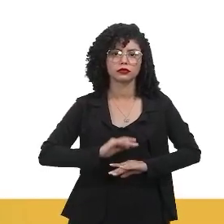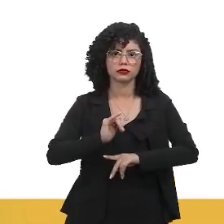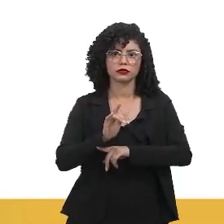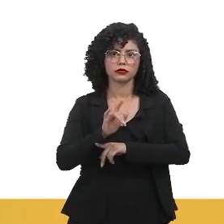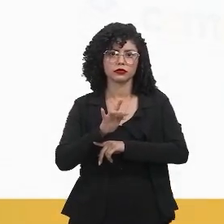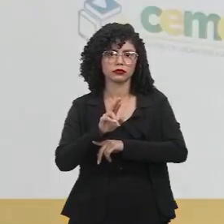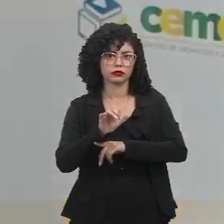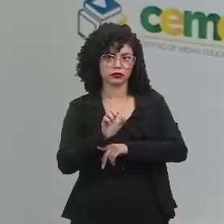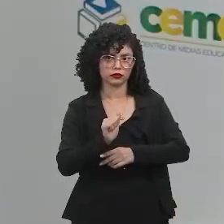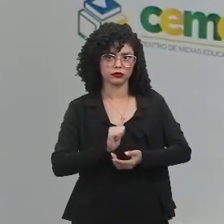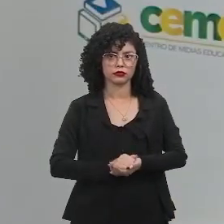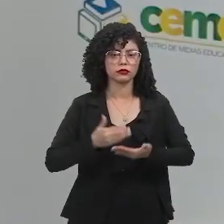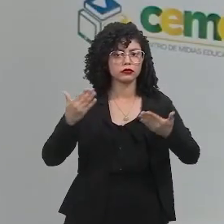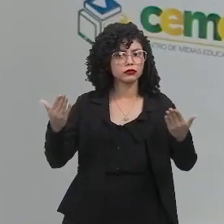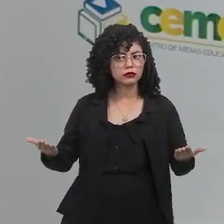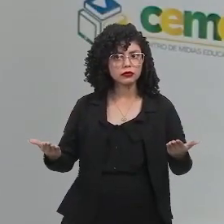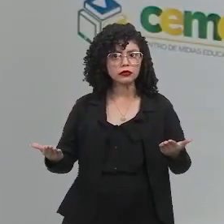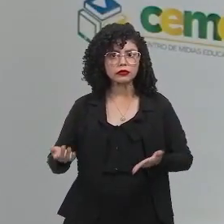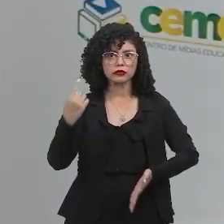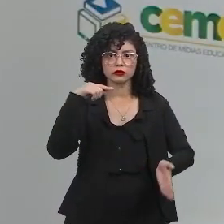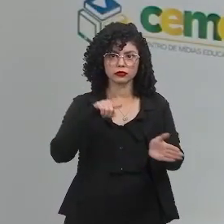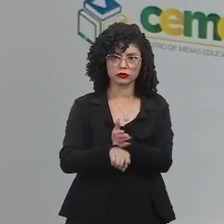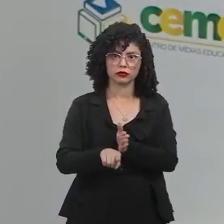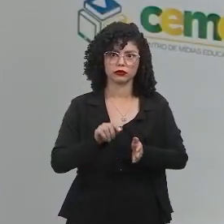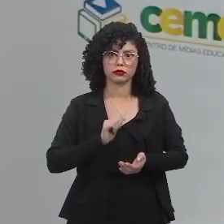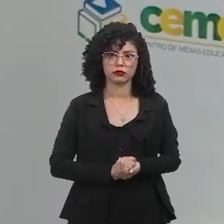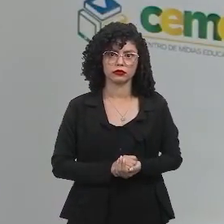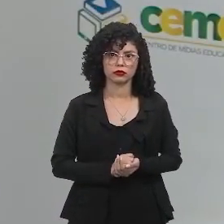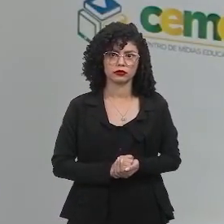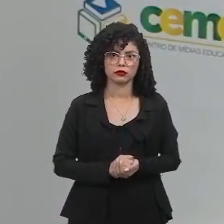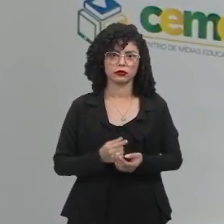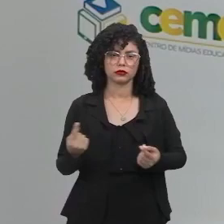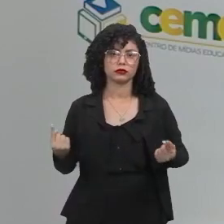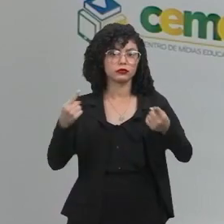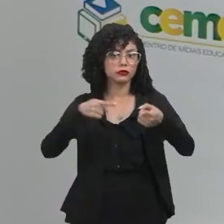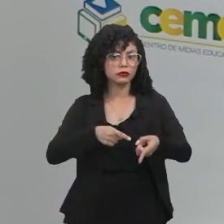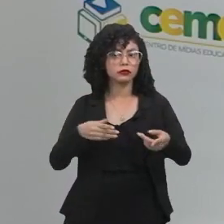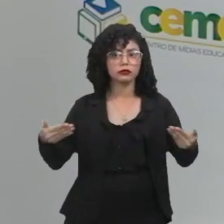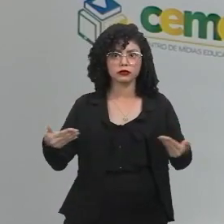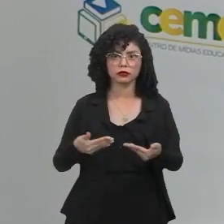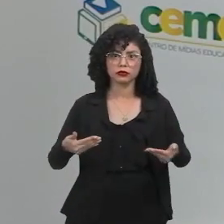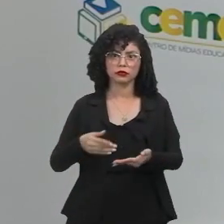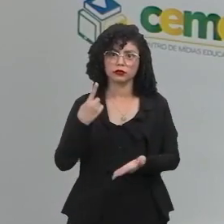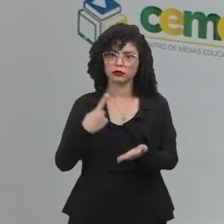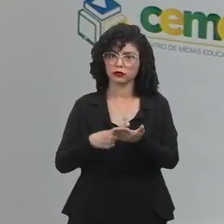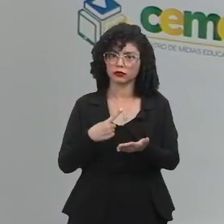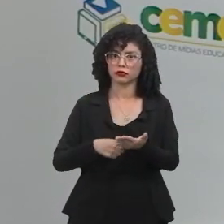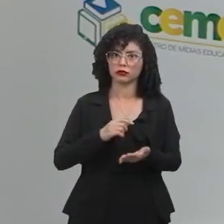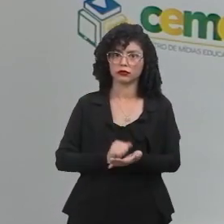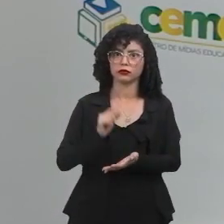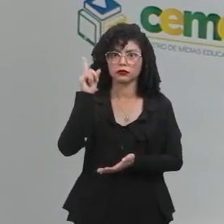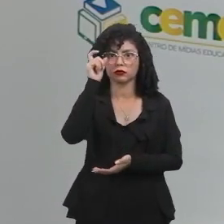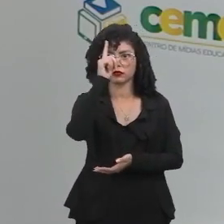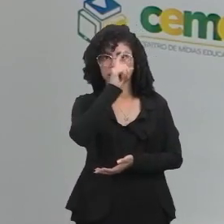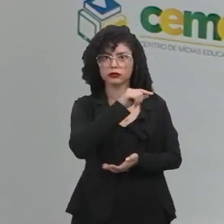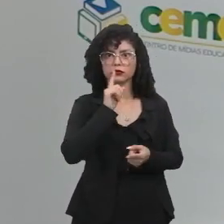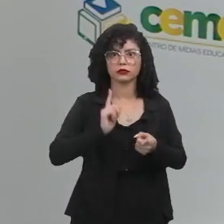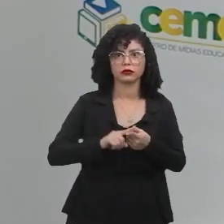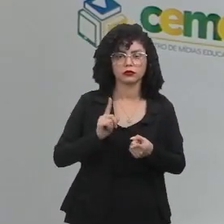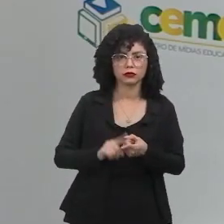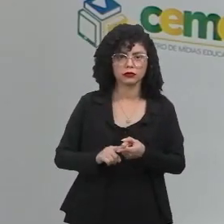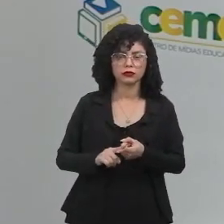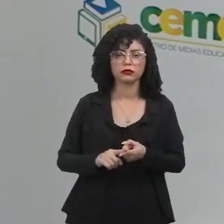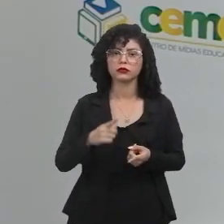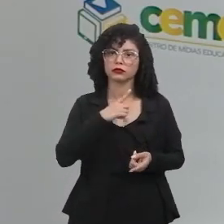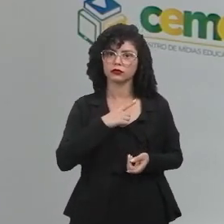ilicitudes. Então, essa era a questão que nós tínhamos para debater hoje. Considero essa questão difícil, porque